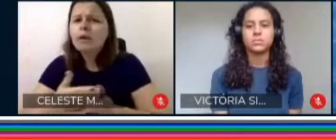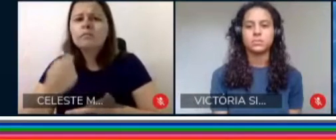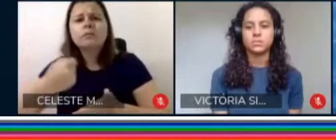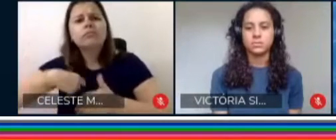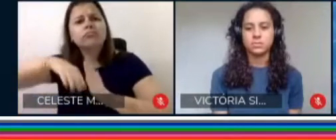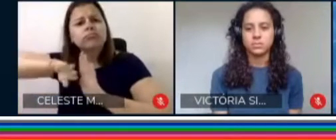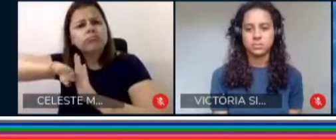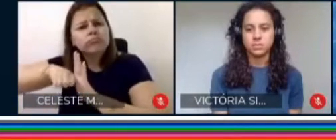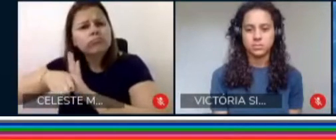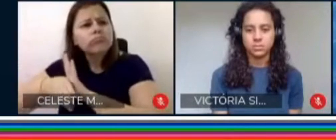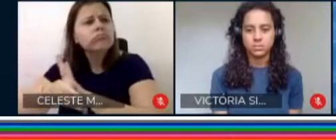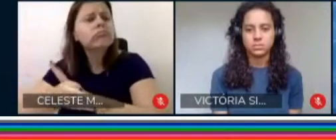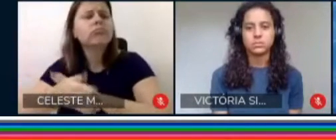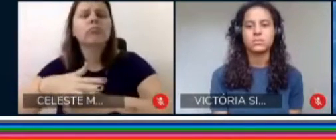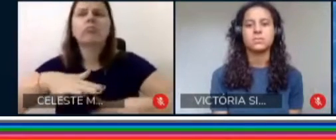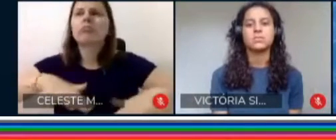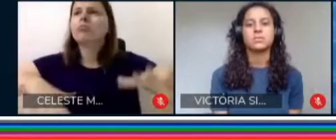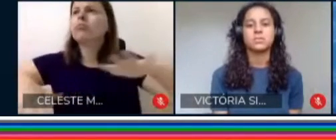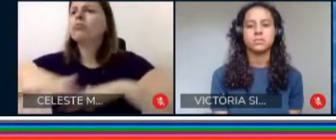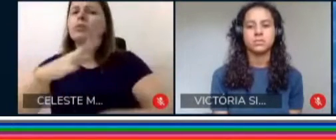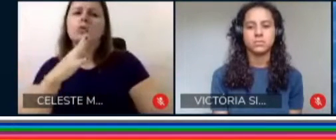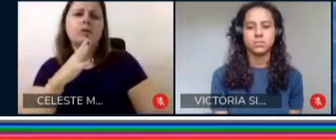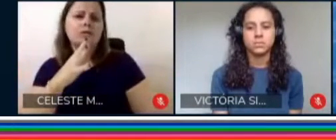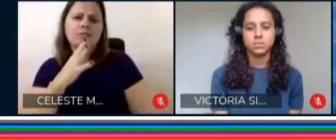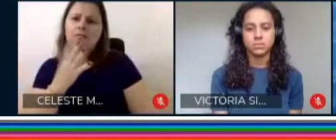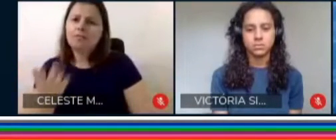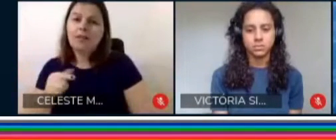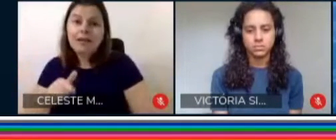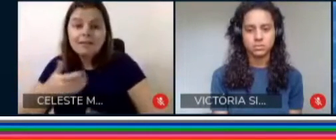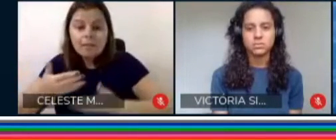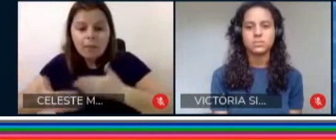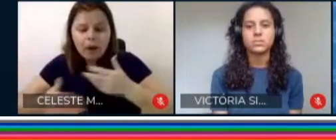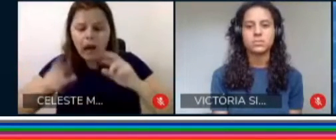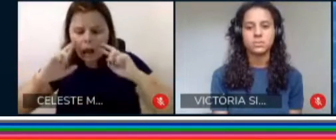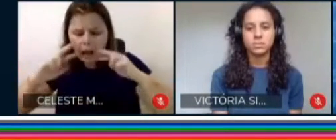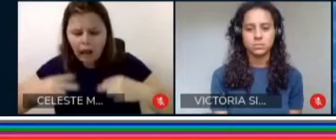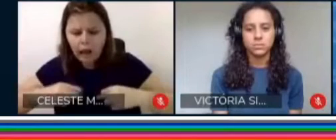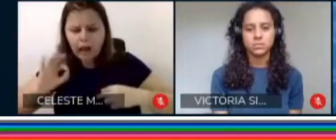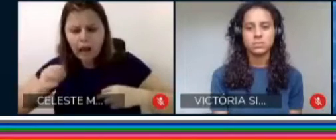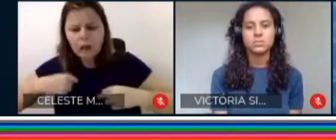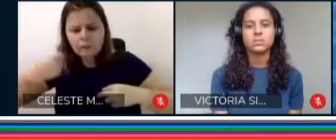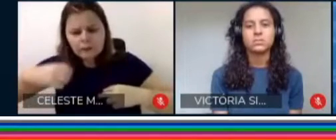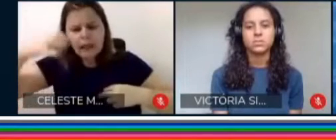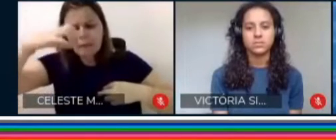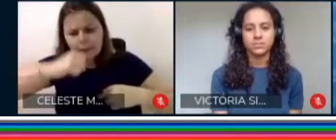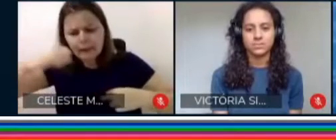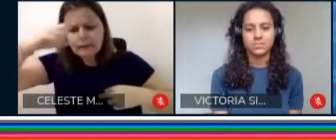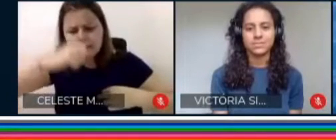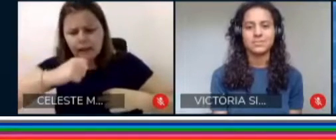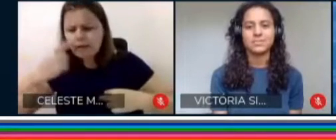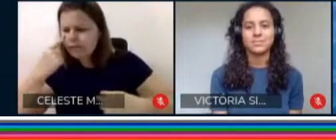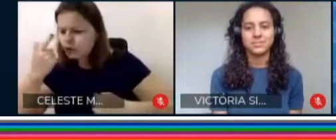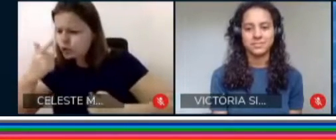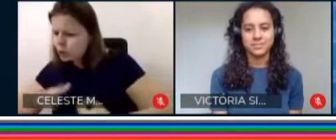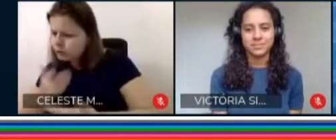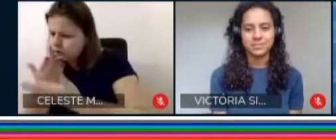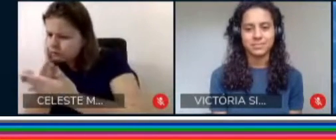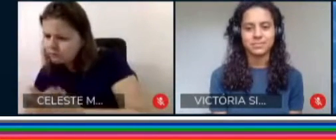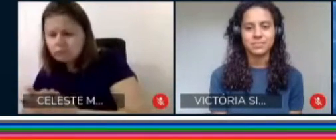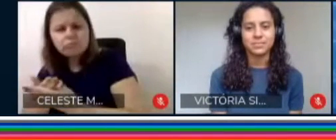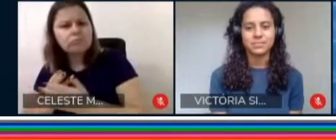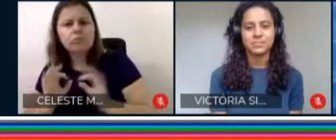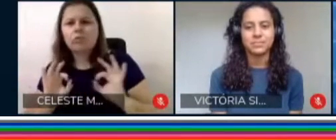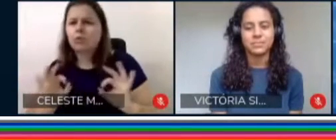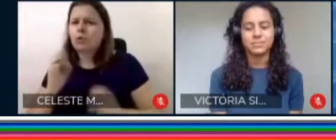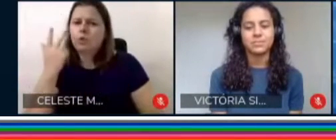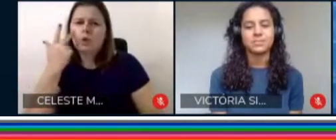de novo, e é lindo esse processo de reconhecer que tem que estar aprendendo, tem que estar revendo, né? E é isso, a gente